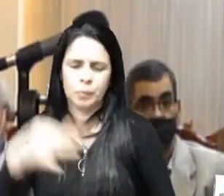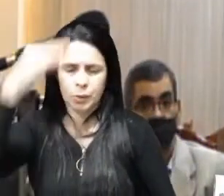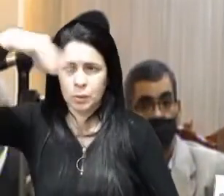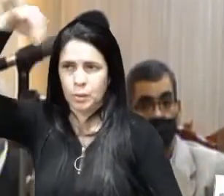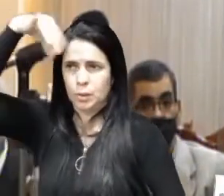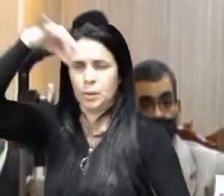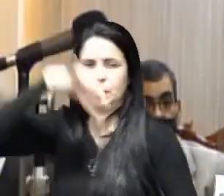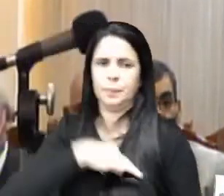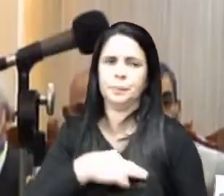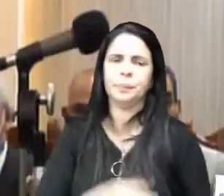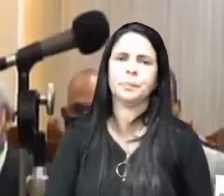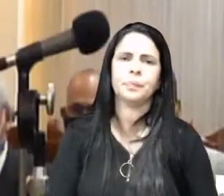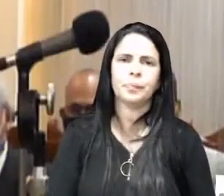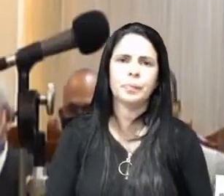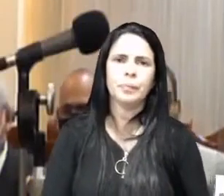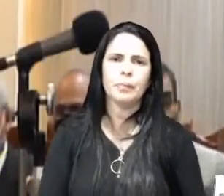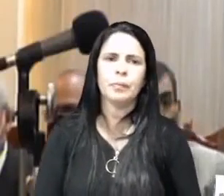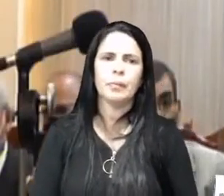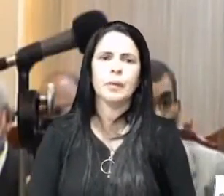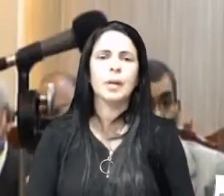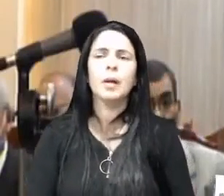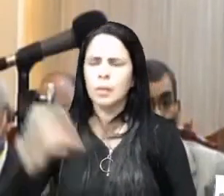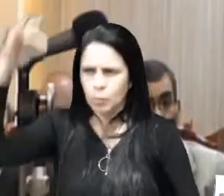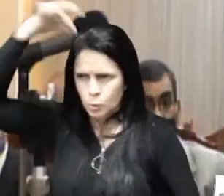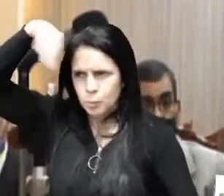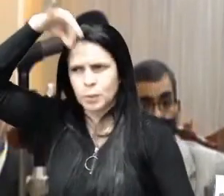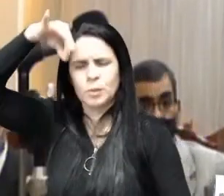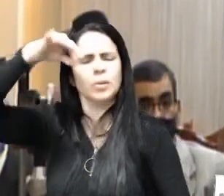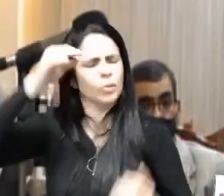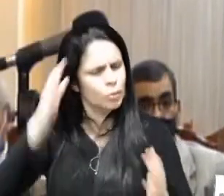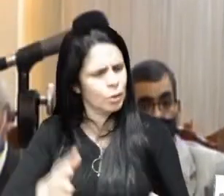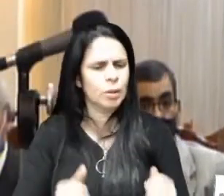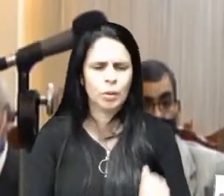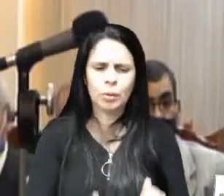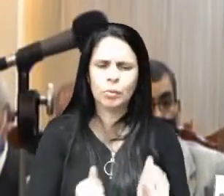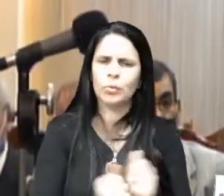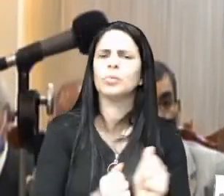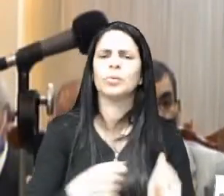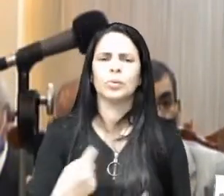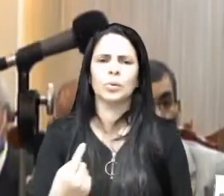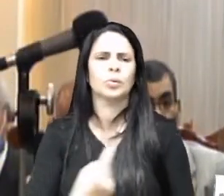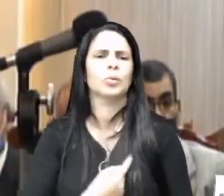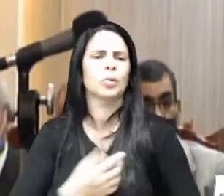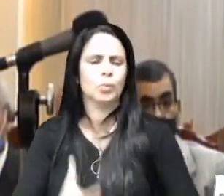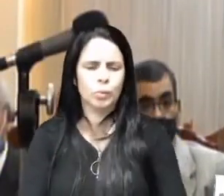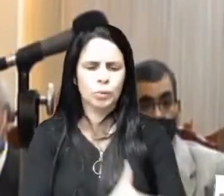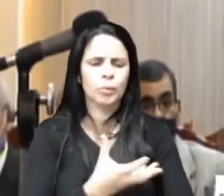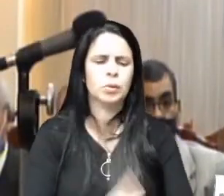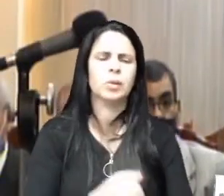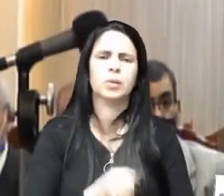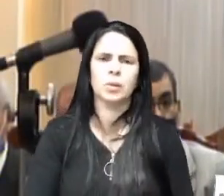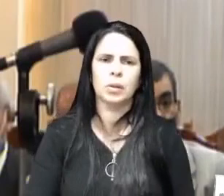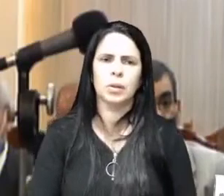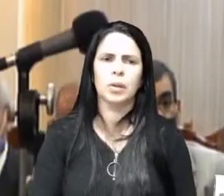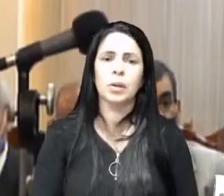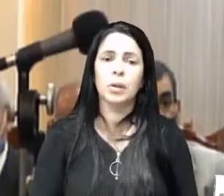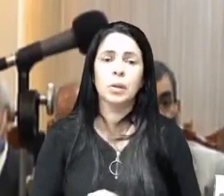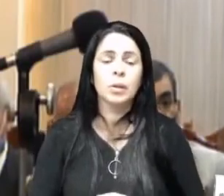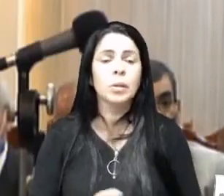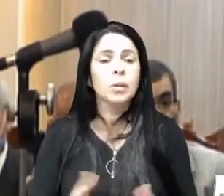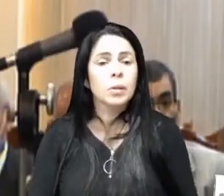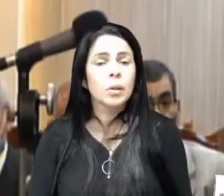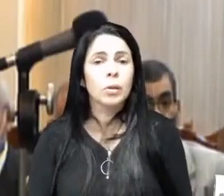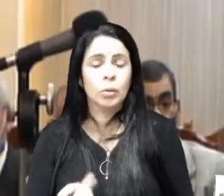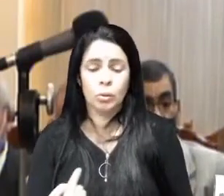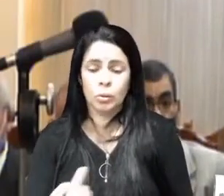com a igreja, ele já acompanha a igreja. Louvado seja o nome do Senhor. Então nós já estamos vivendo